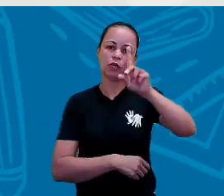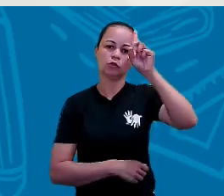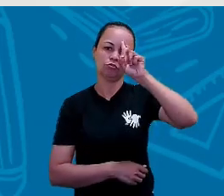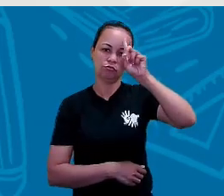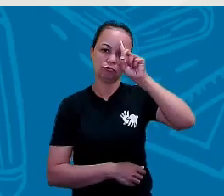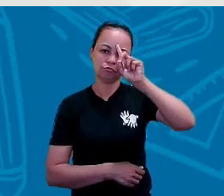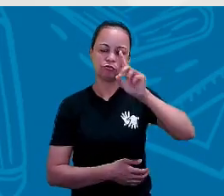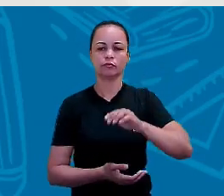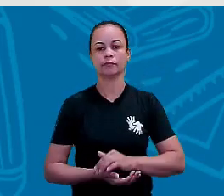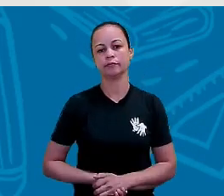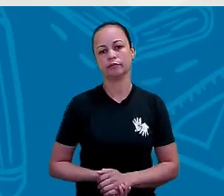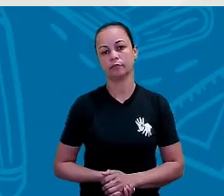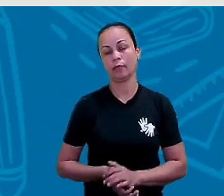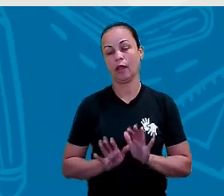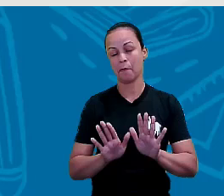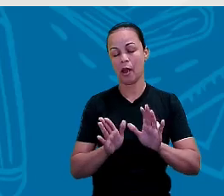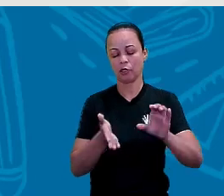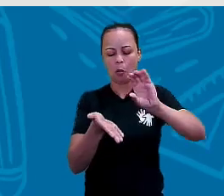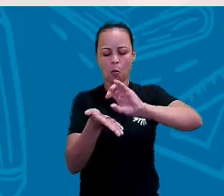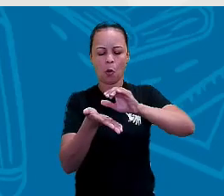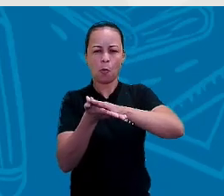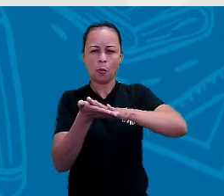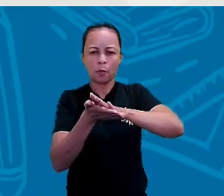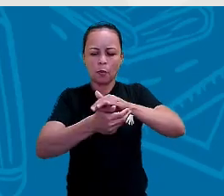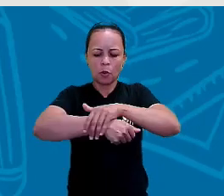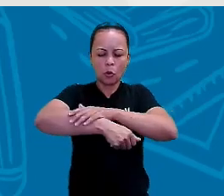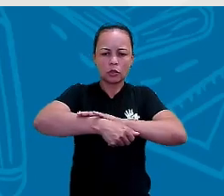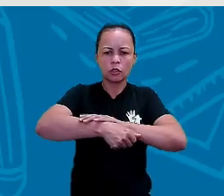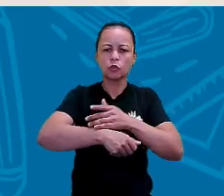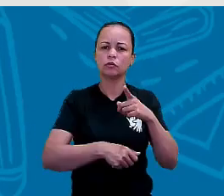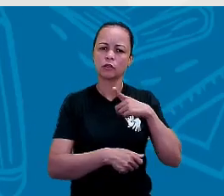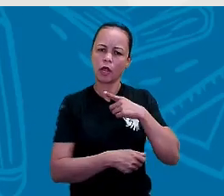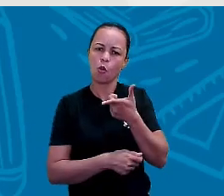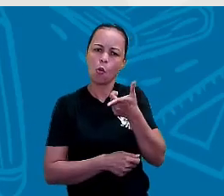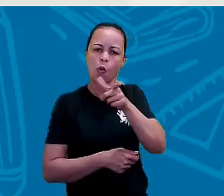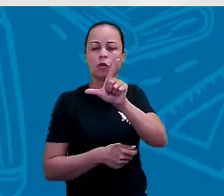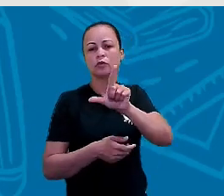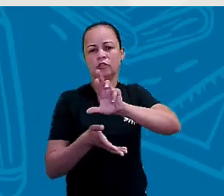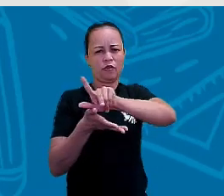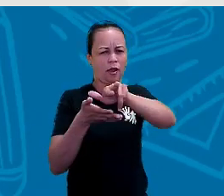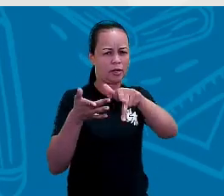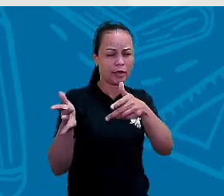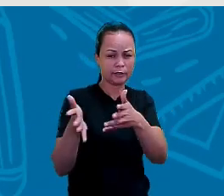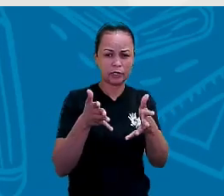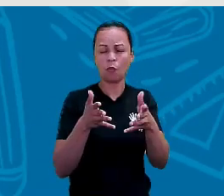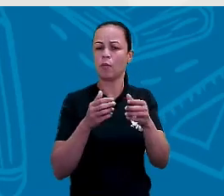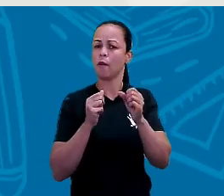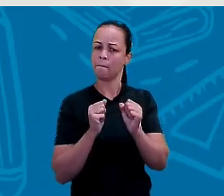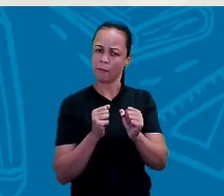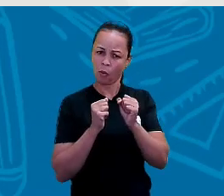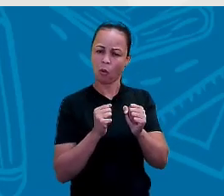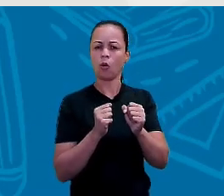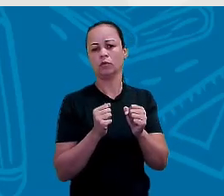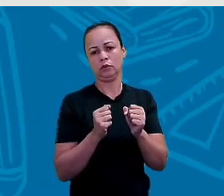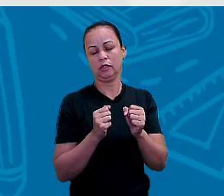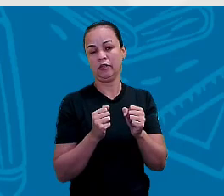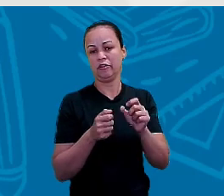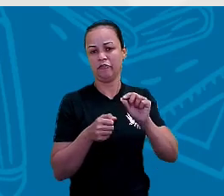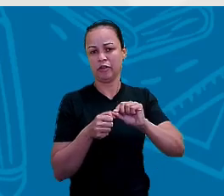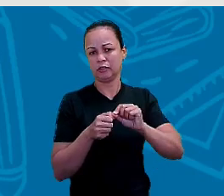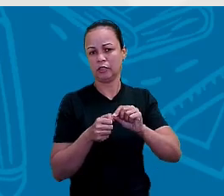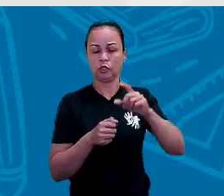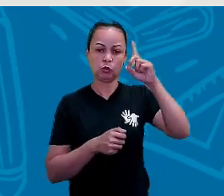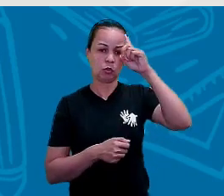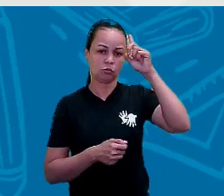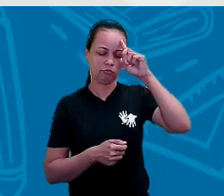além do protetor, existem outras medidas de proteção que a gente pode e deve tomar diariamente,